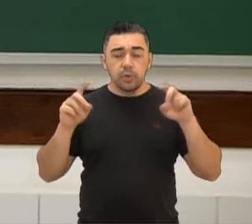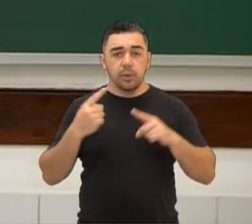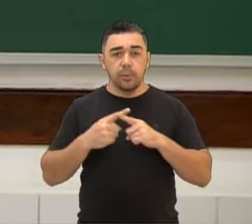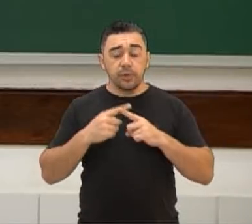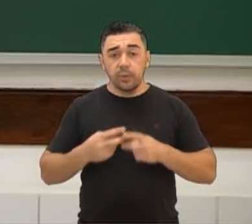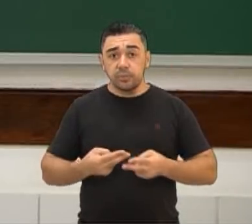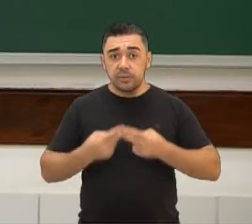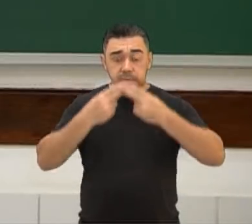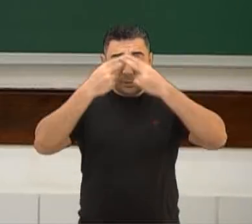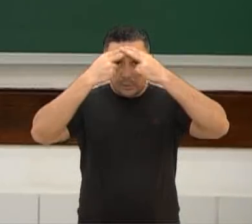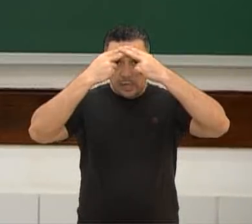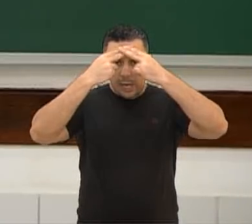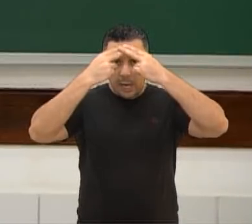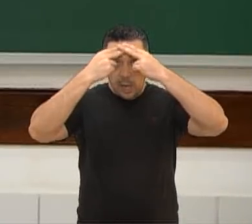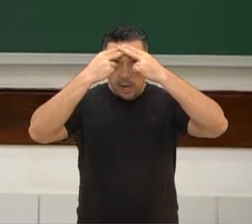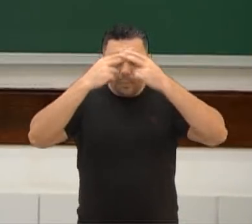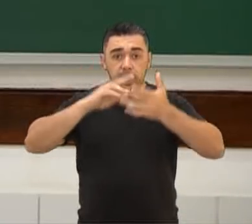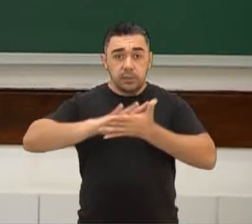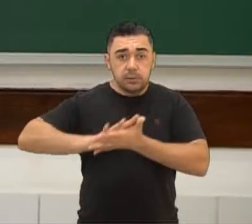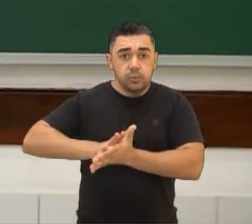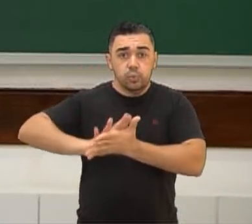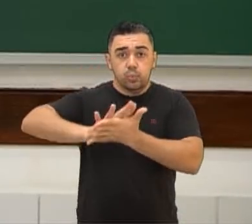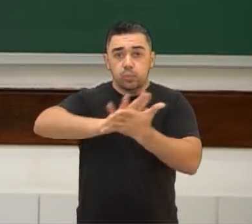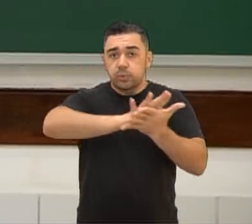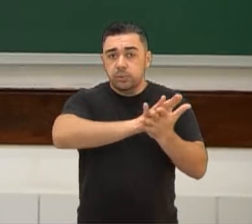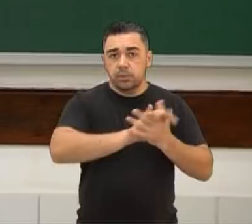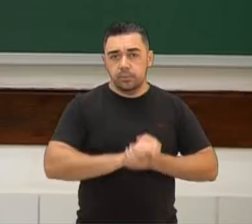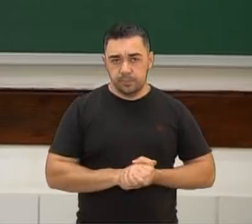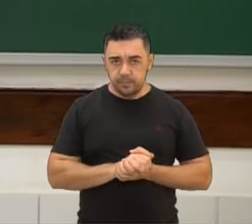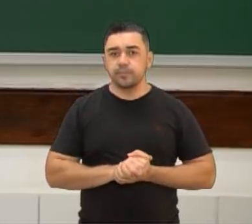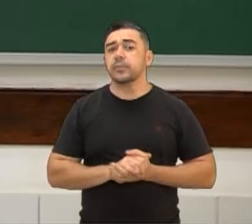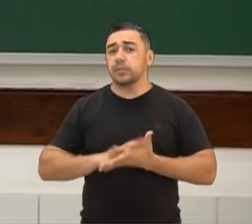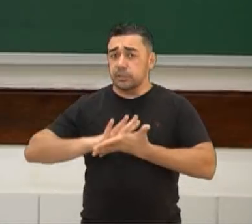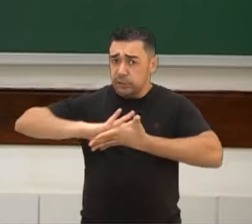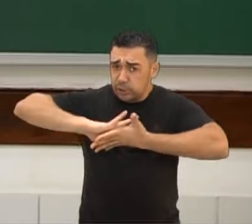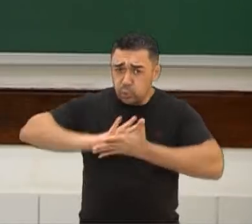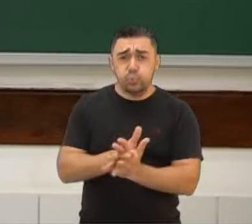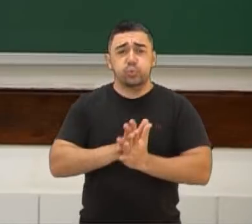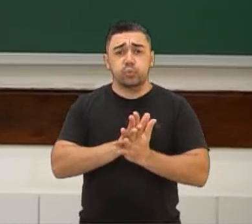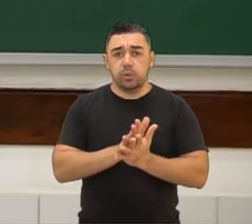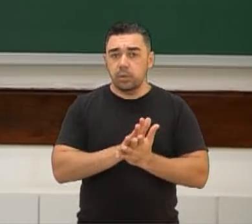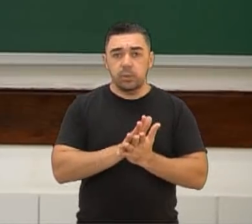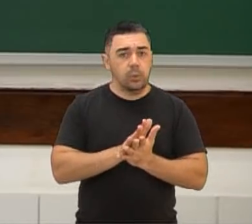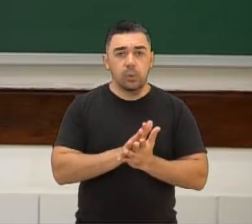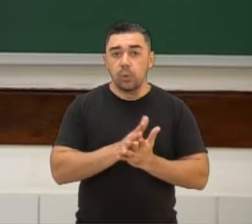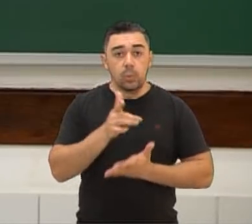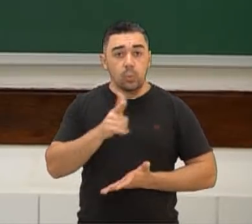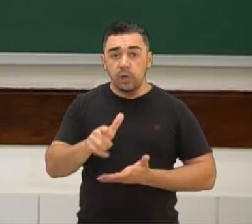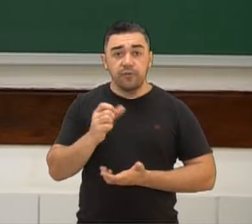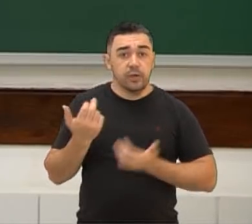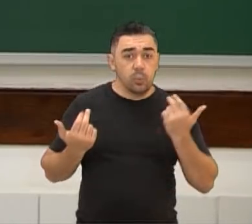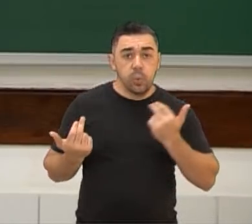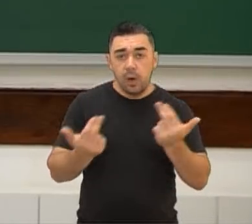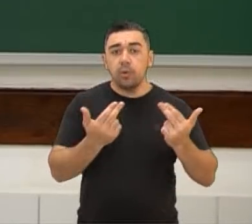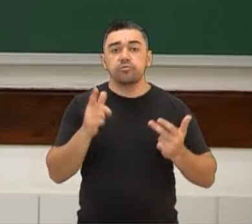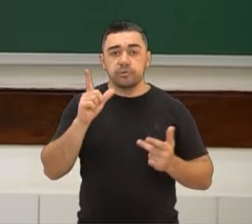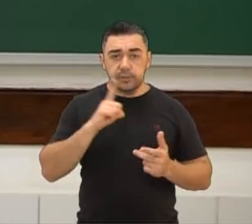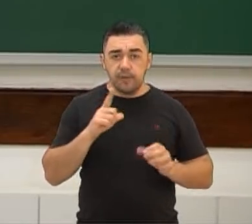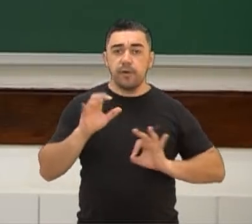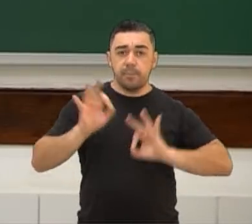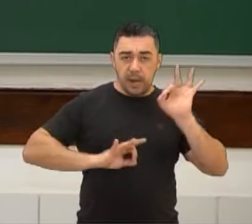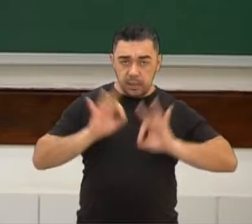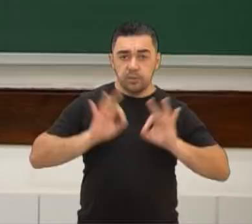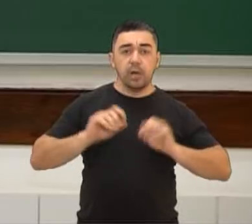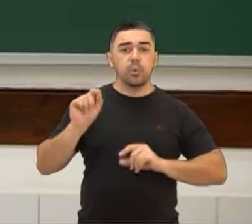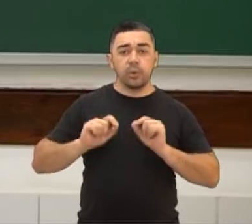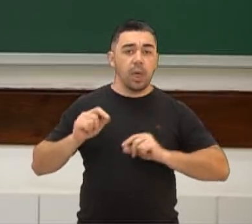trauma provocado pela destruição. Então, uma destruição sem precedentes, uma destruição planejada pelo ser